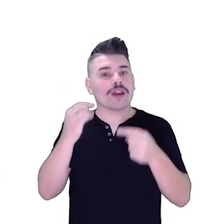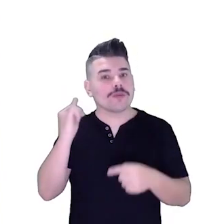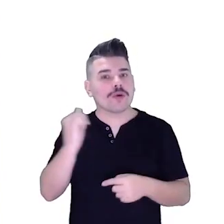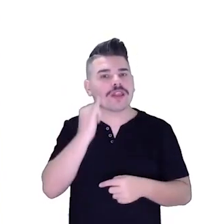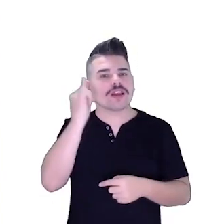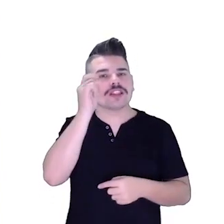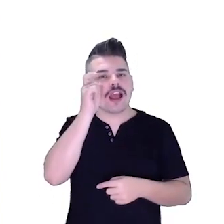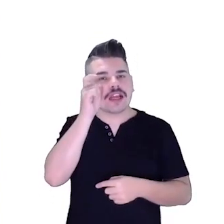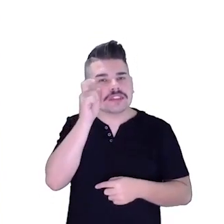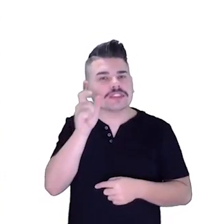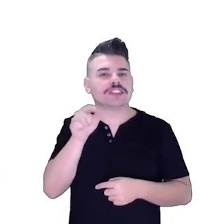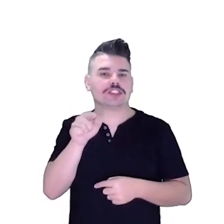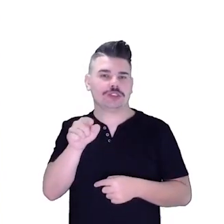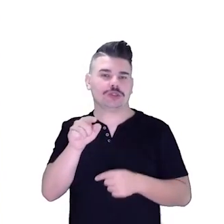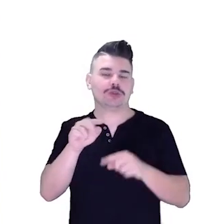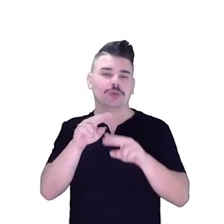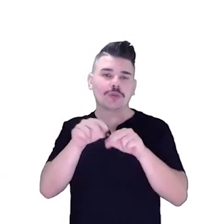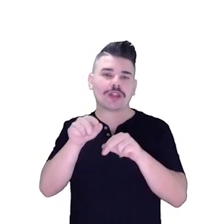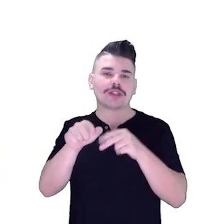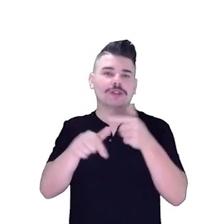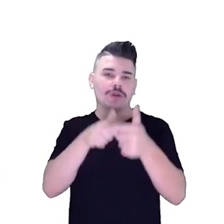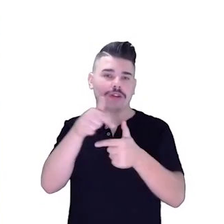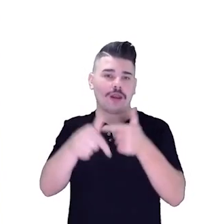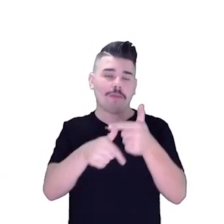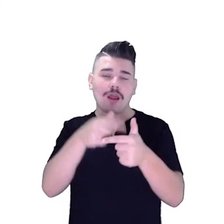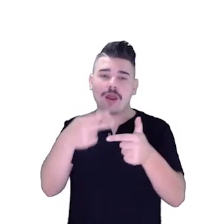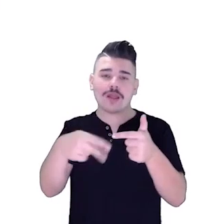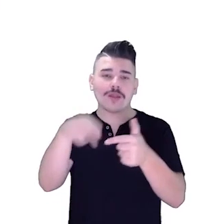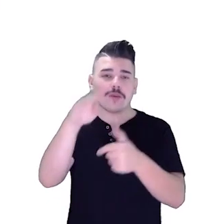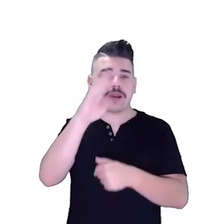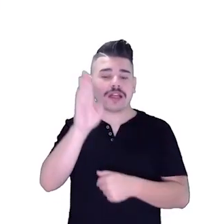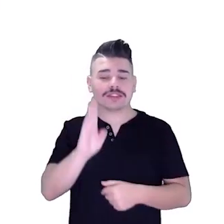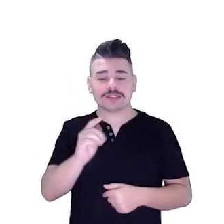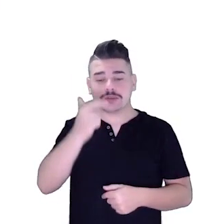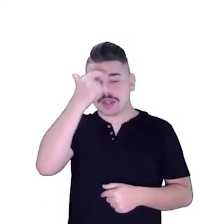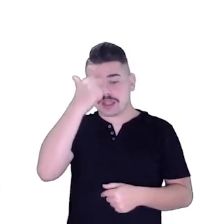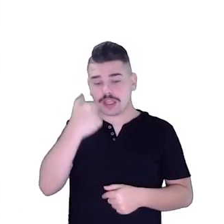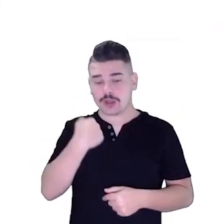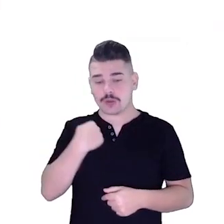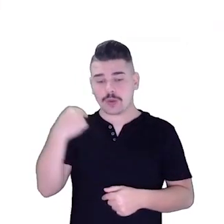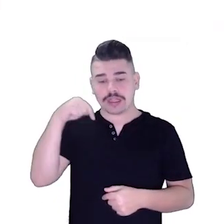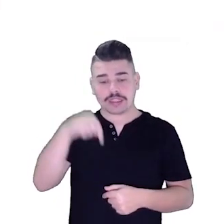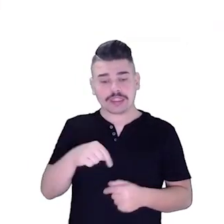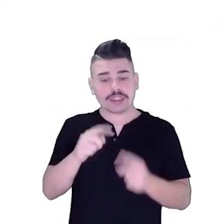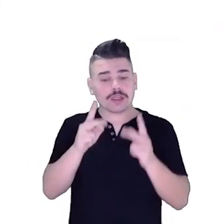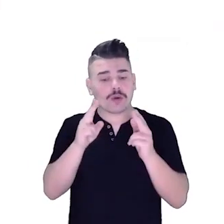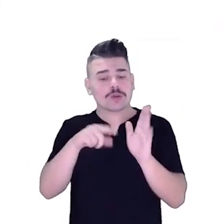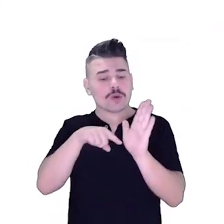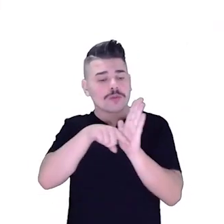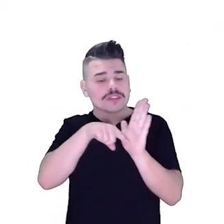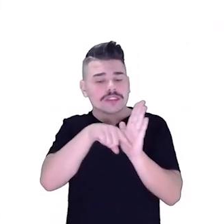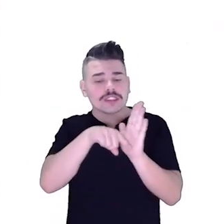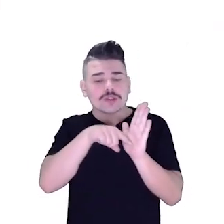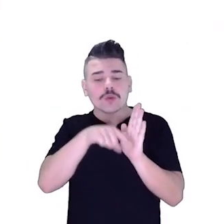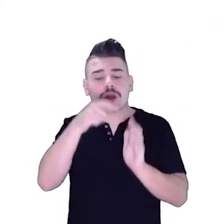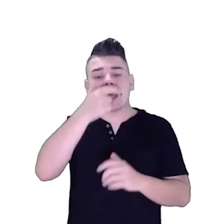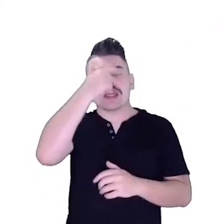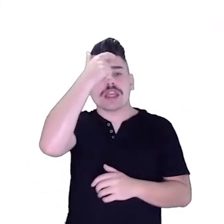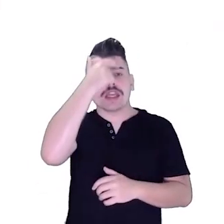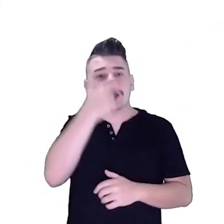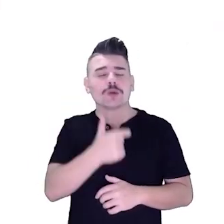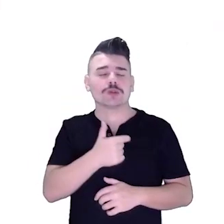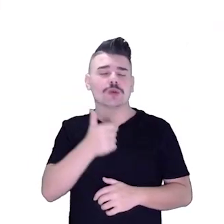interessante assisti-lo desde o Brasil e desde o lugar que eu estou como